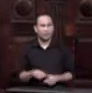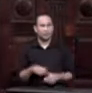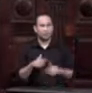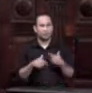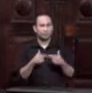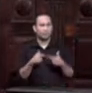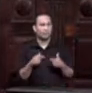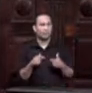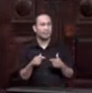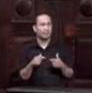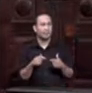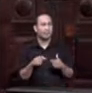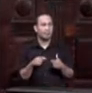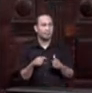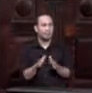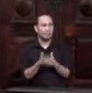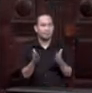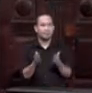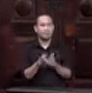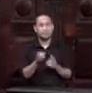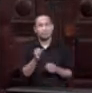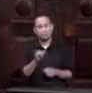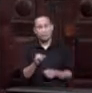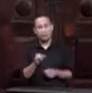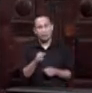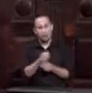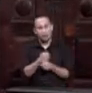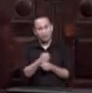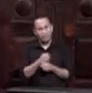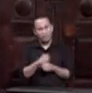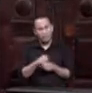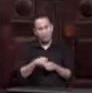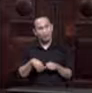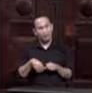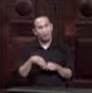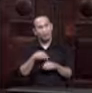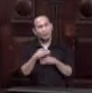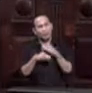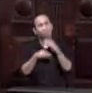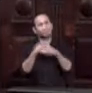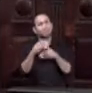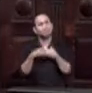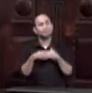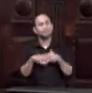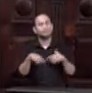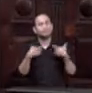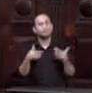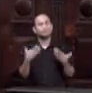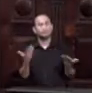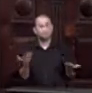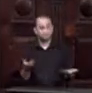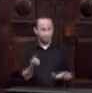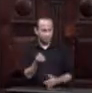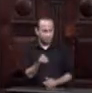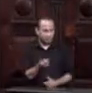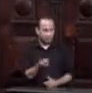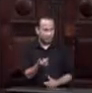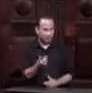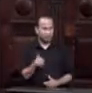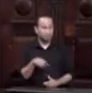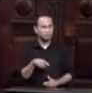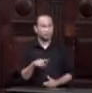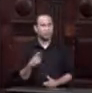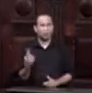a arrecadação está aumentando todo ano? Para onde irá o dinheiro? Nós não estamos numa